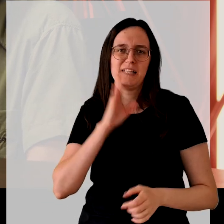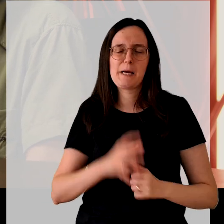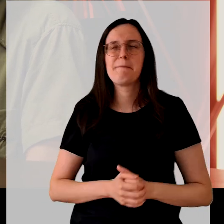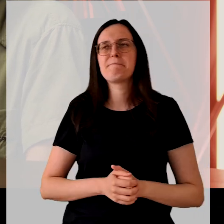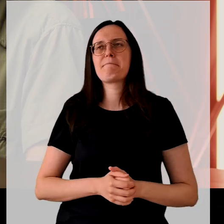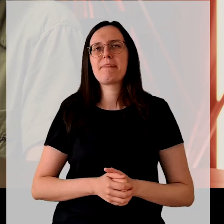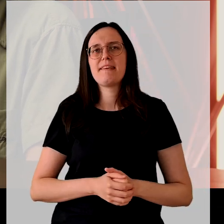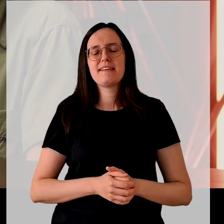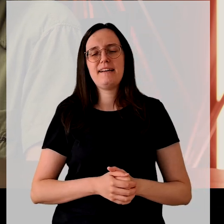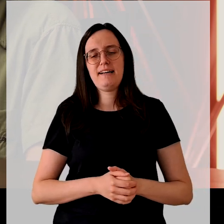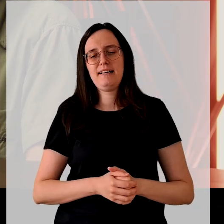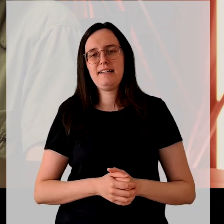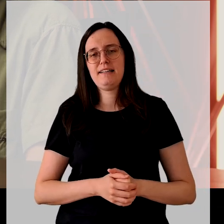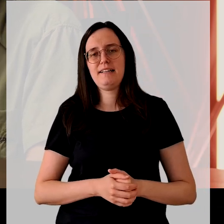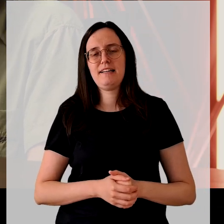massa, né?